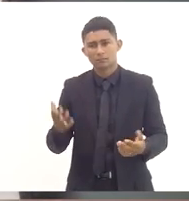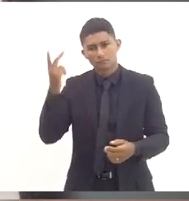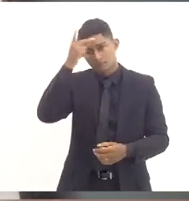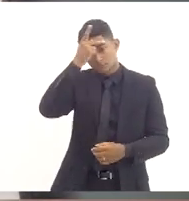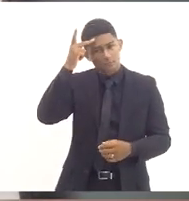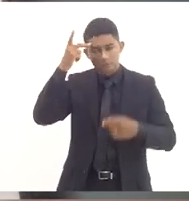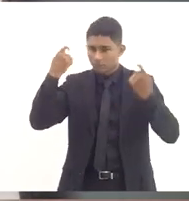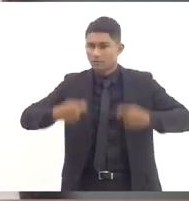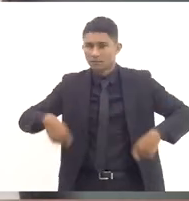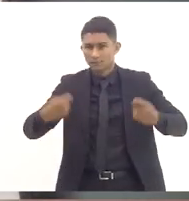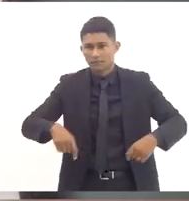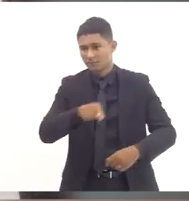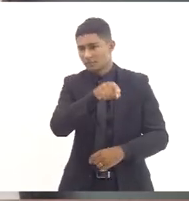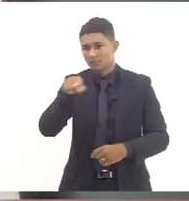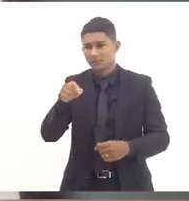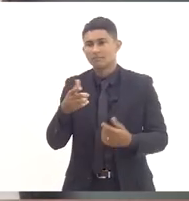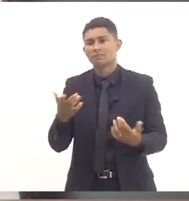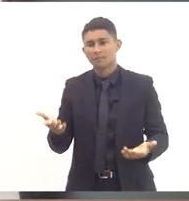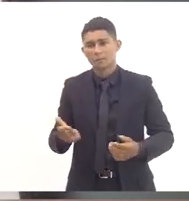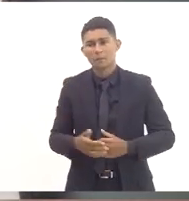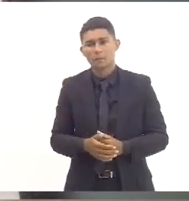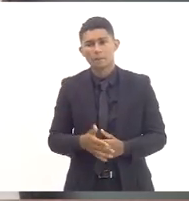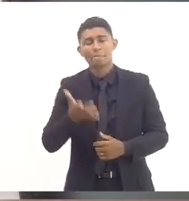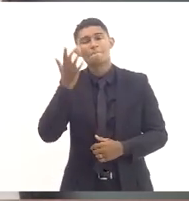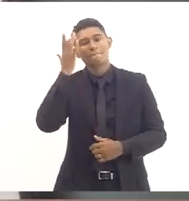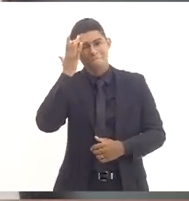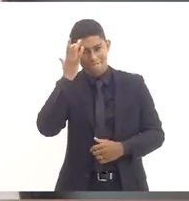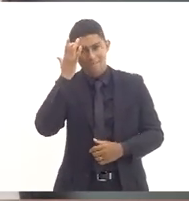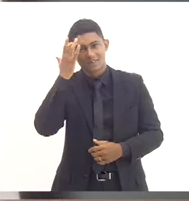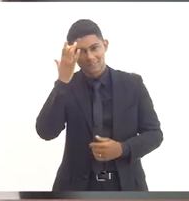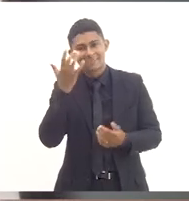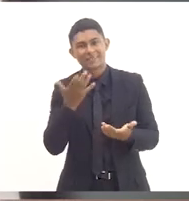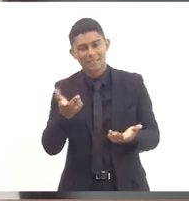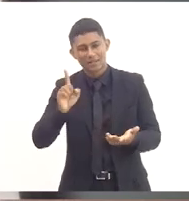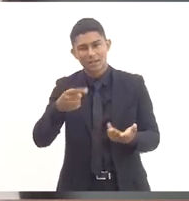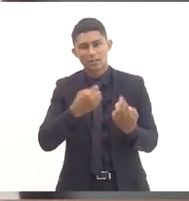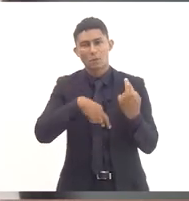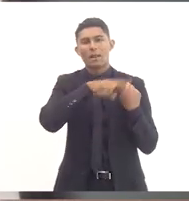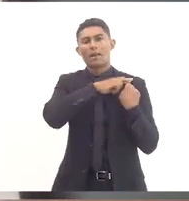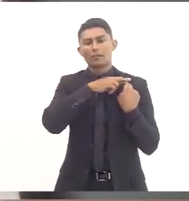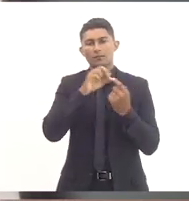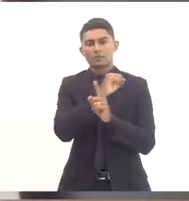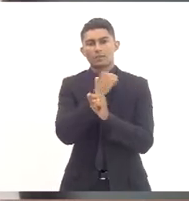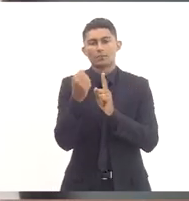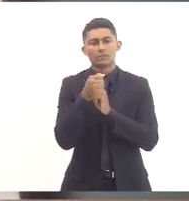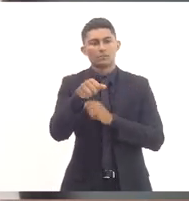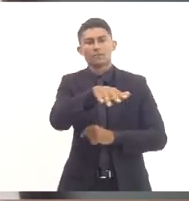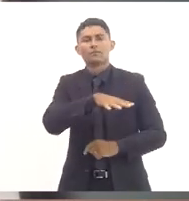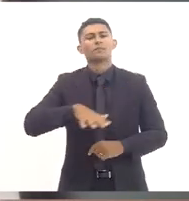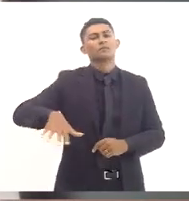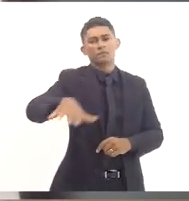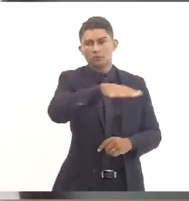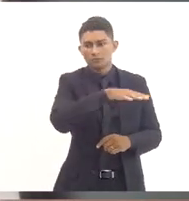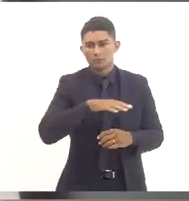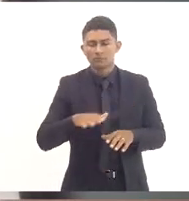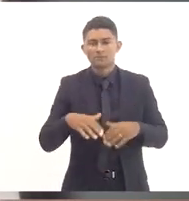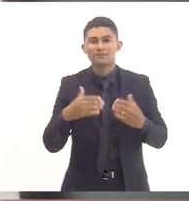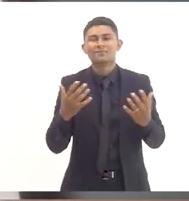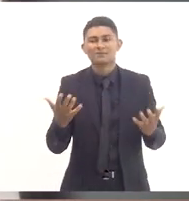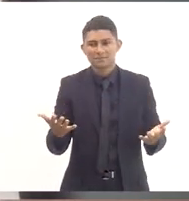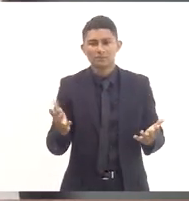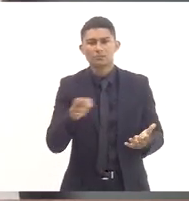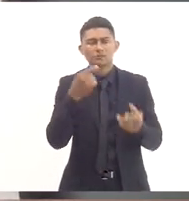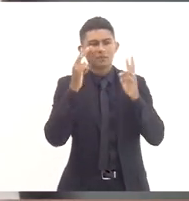realmente precisam que a gente fale por elas e eu acho que me usa que estão no compromisso da sociedade com a gente não pode ter mais aquela